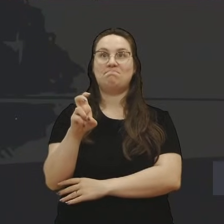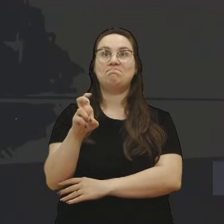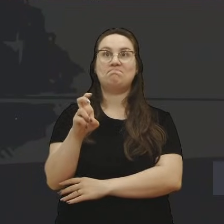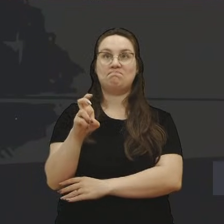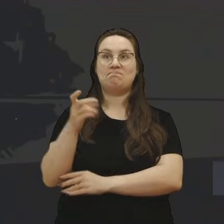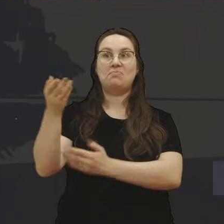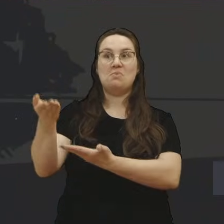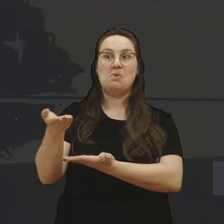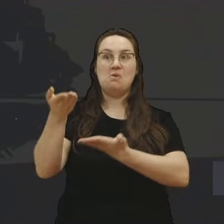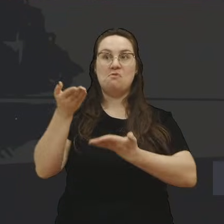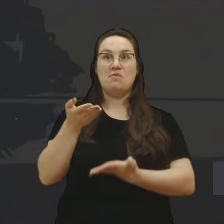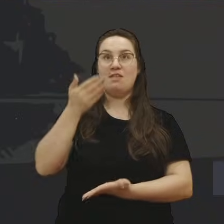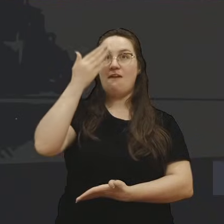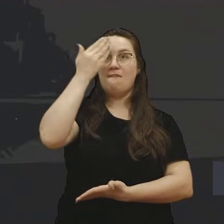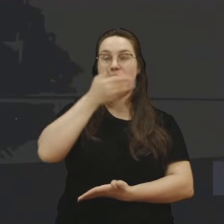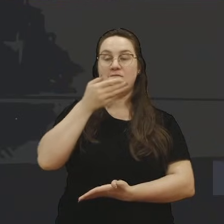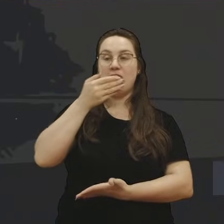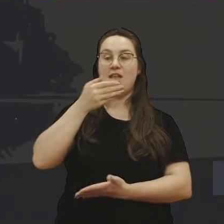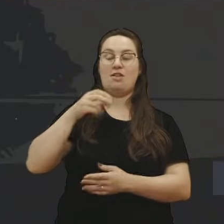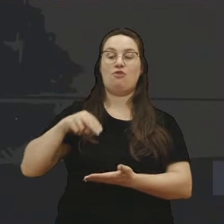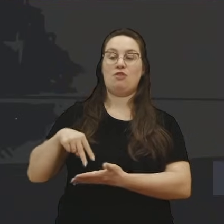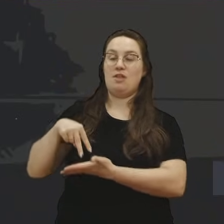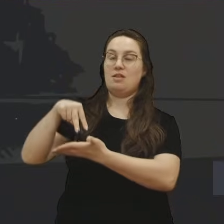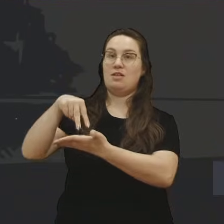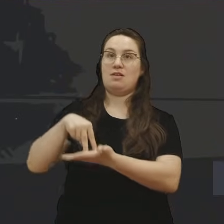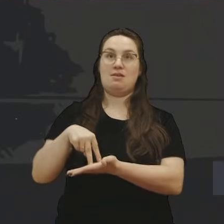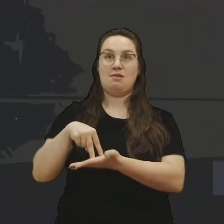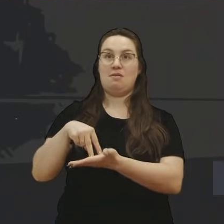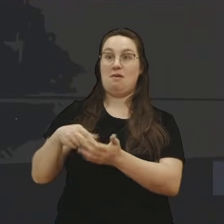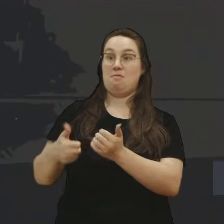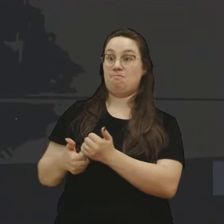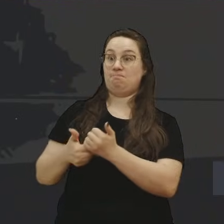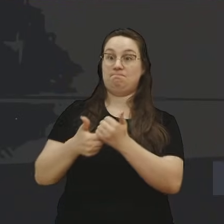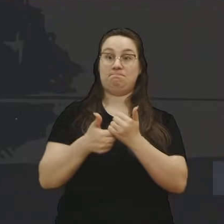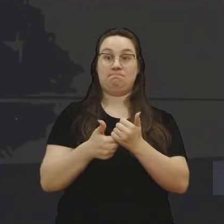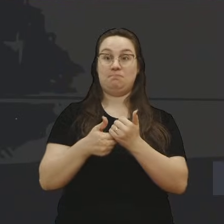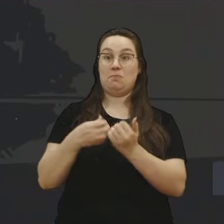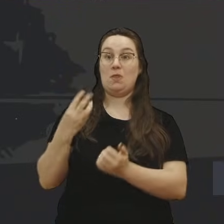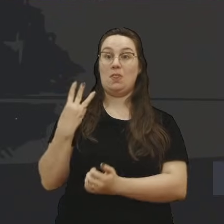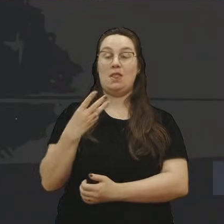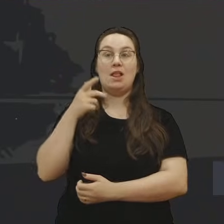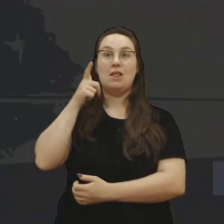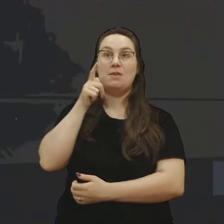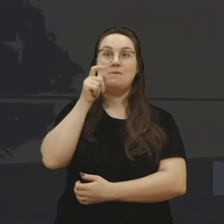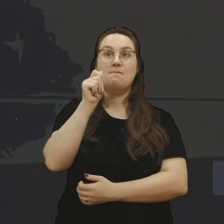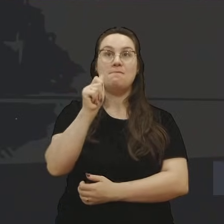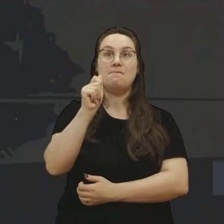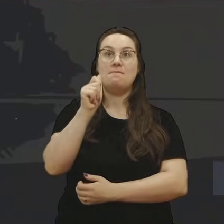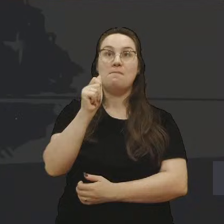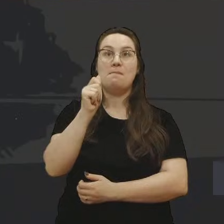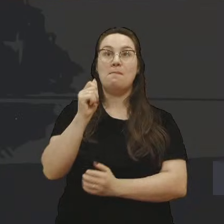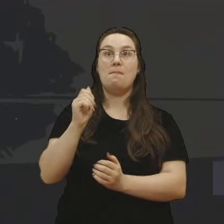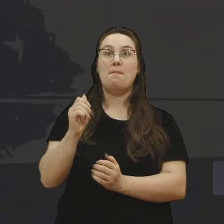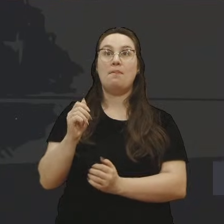Convidamos que compareçam aqui na frente da tribuna das autoridades os 3 vencedores da categoria.